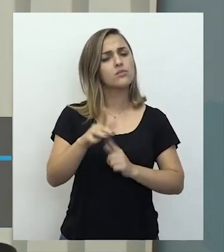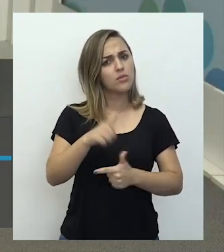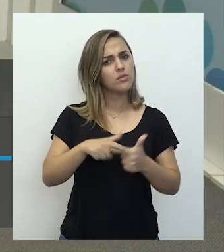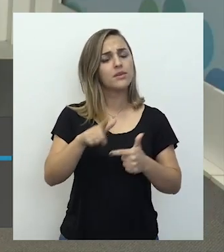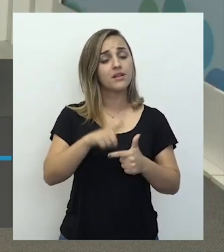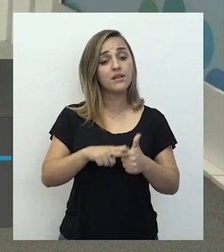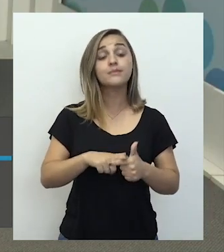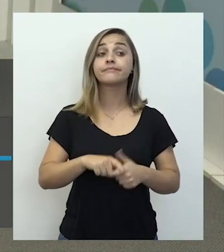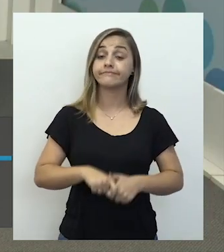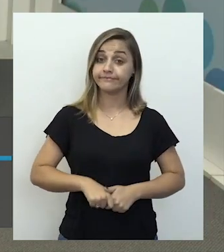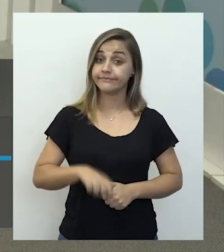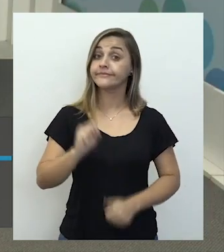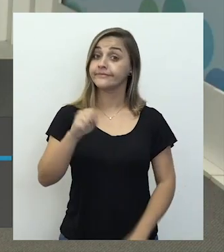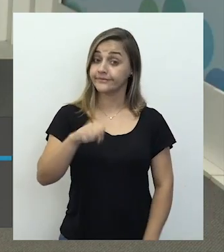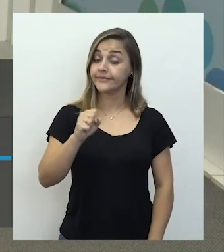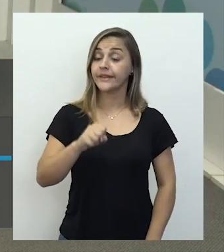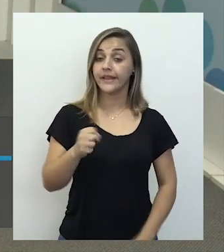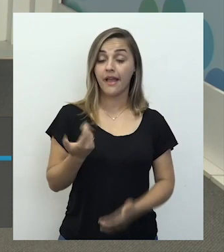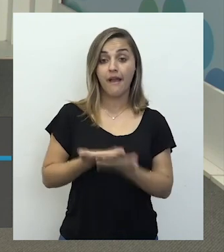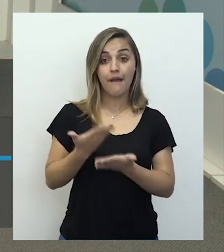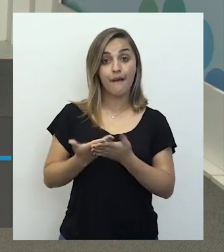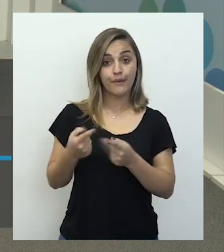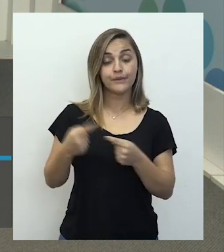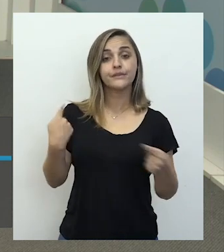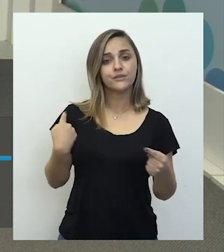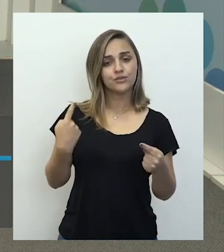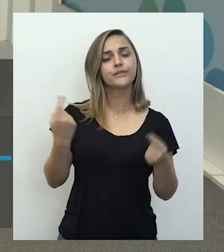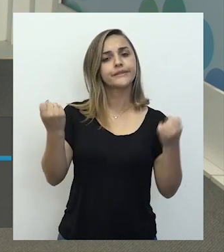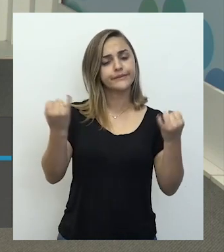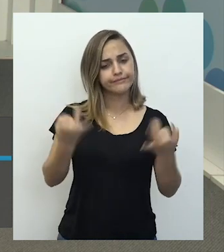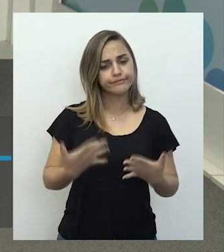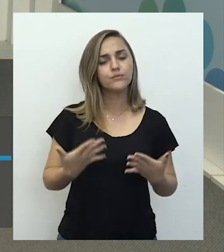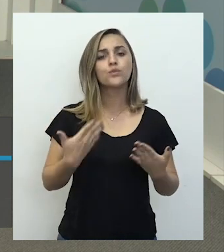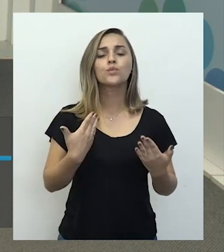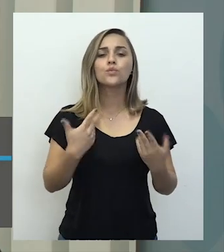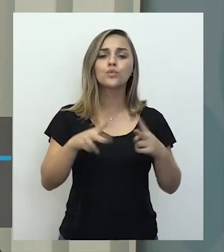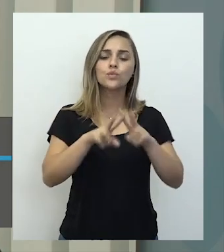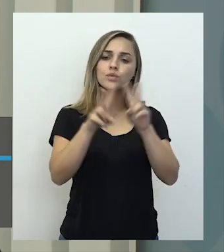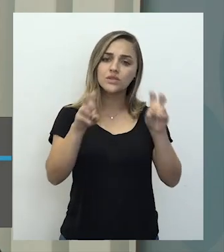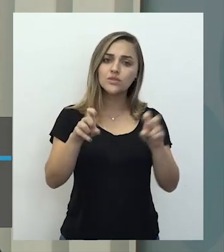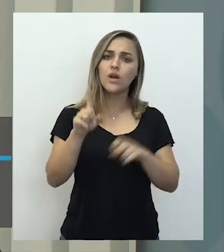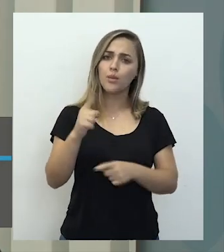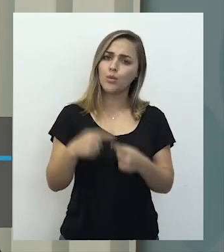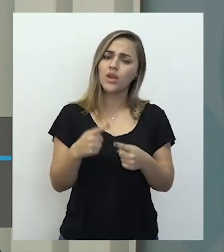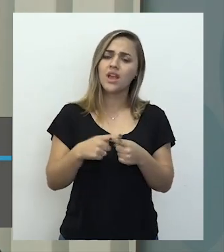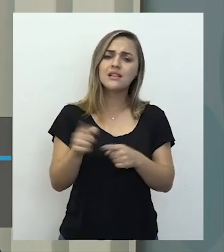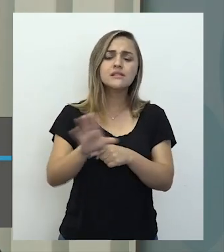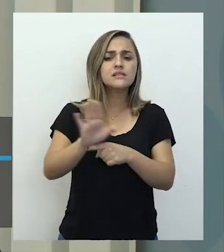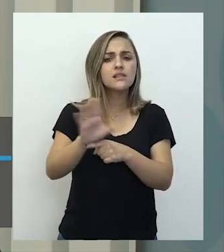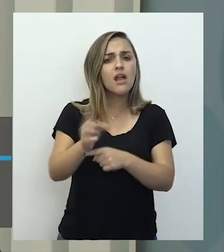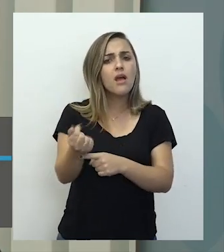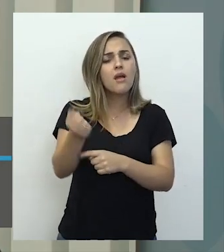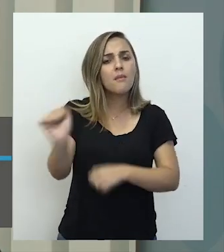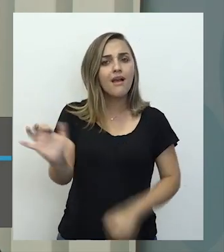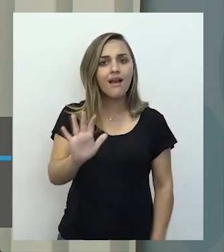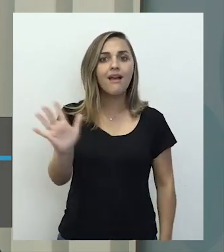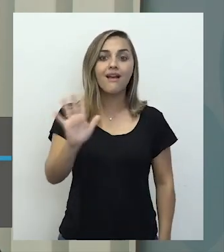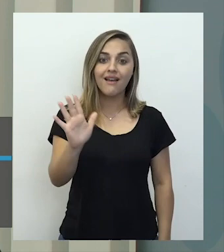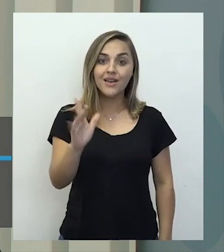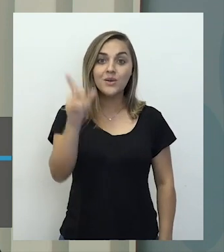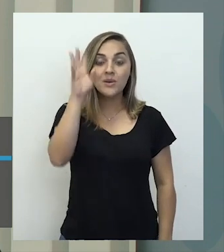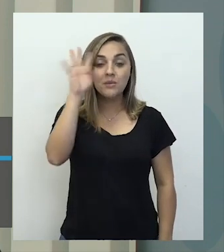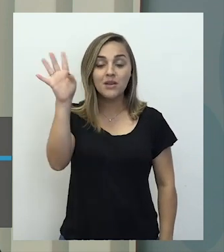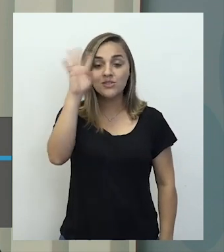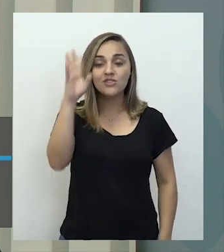comentando até na aula anterior, né, professor Mauro? Exatamente, a gente está sensível em relação a isso também, né? Porque o cinema é caro. Agora, nesse cinema com drive-in, você precisa